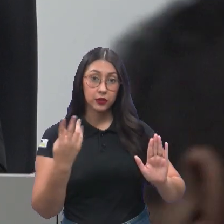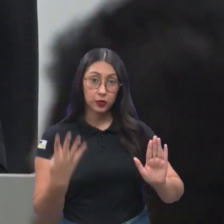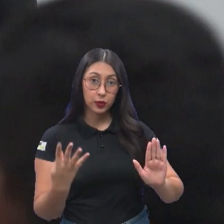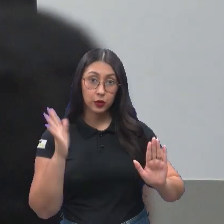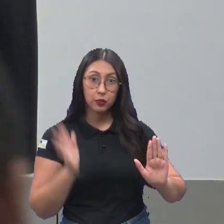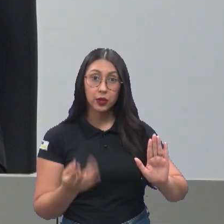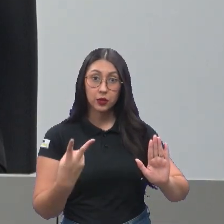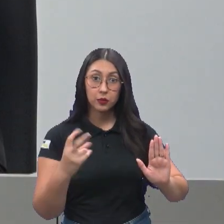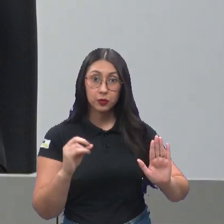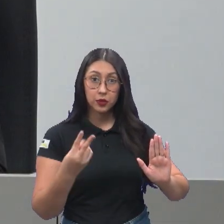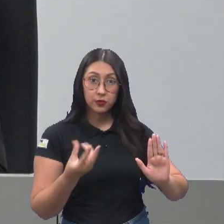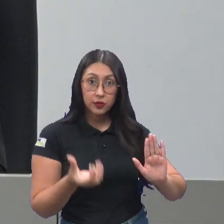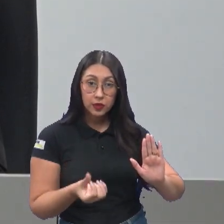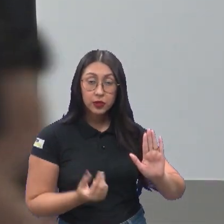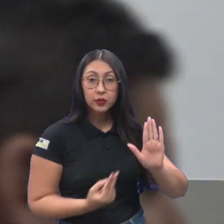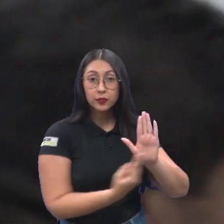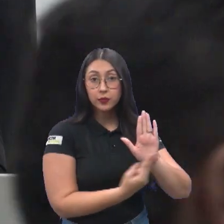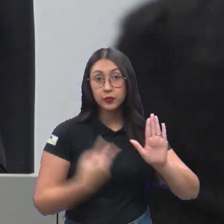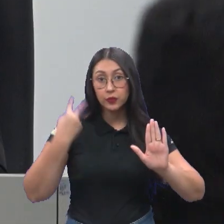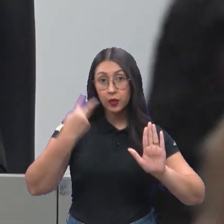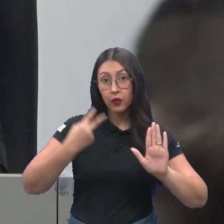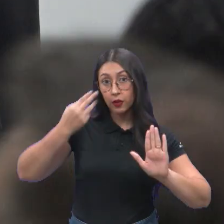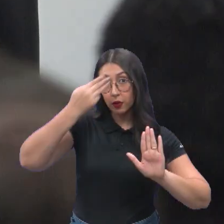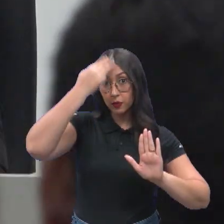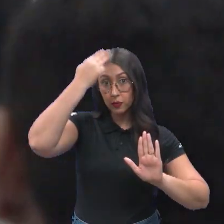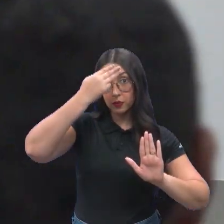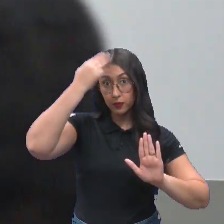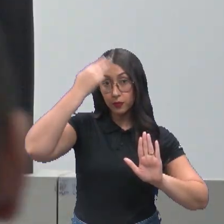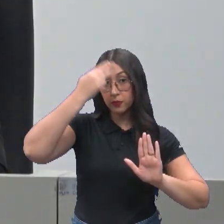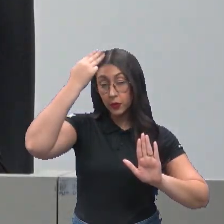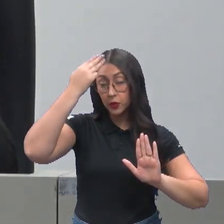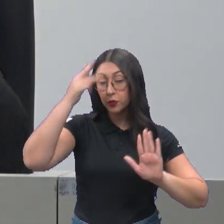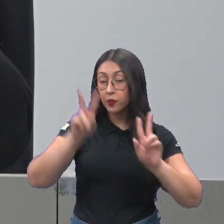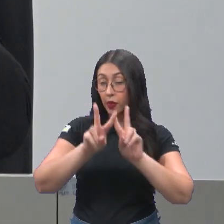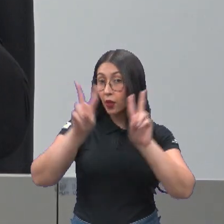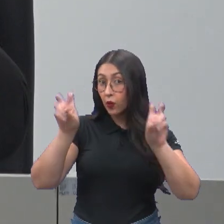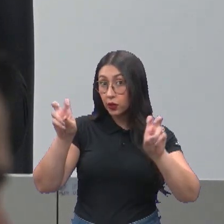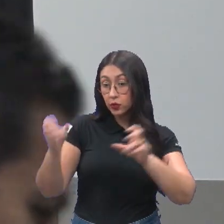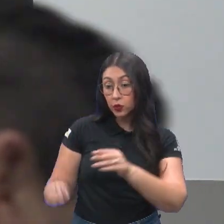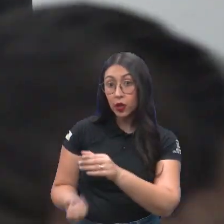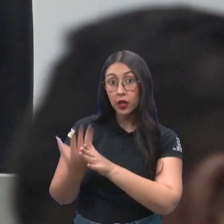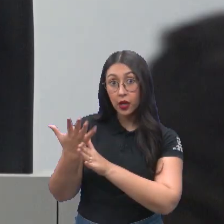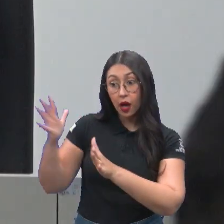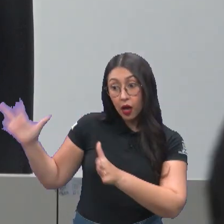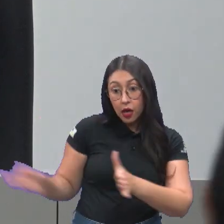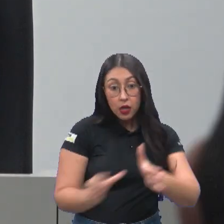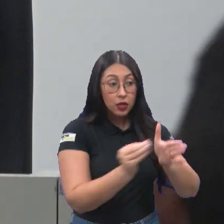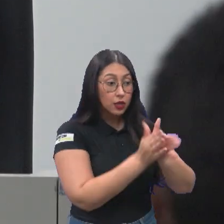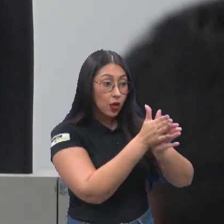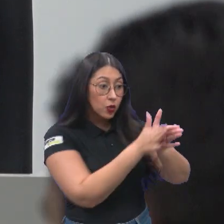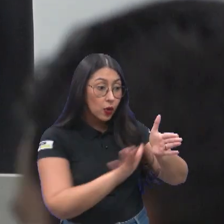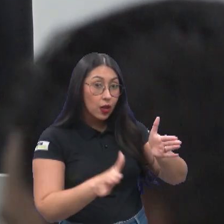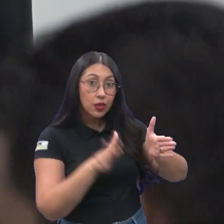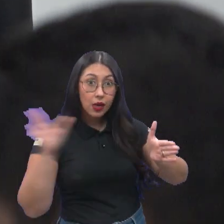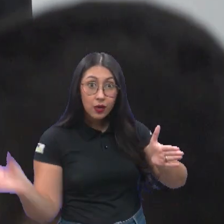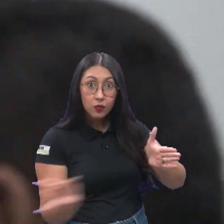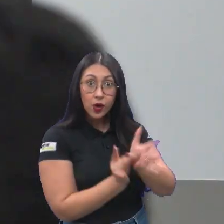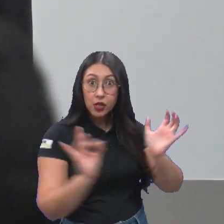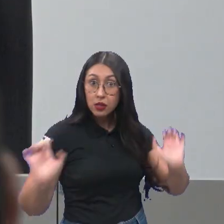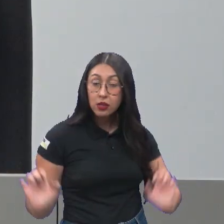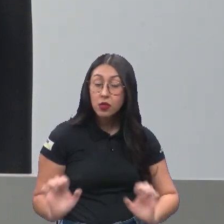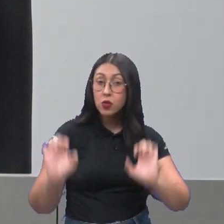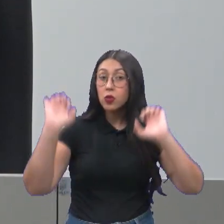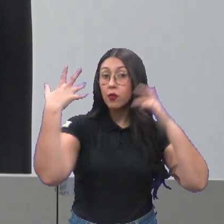124/2026, autoria vereador Milton Vieira Filho. Institui e inclui no calendário oficial de festas e comemorações